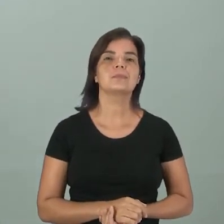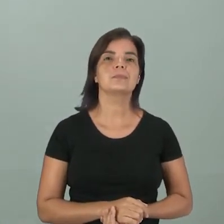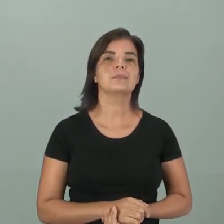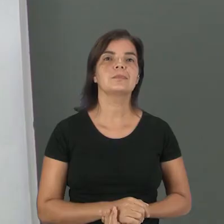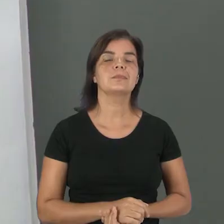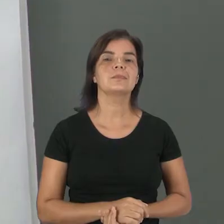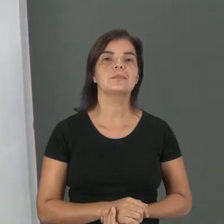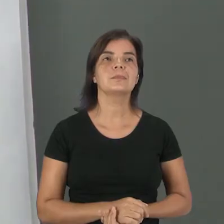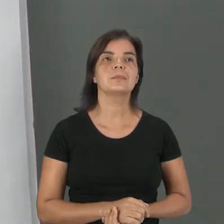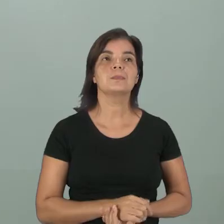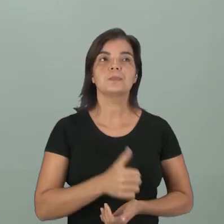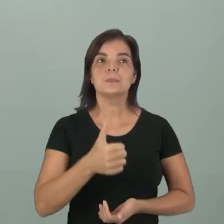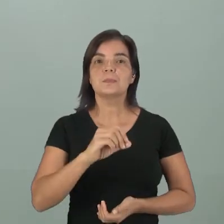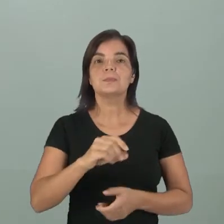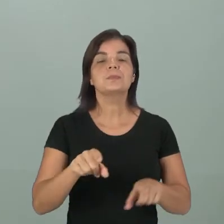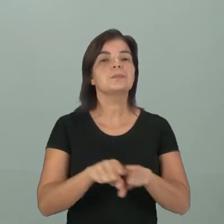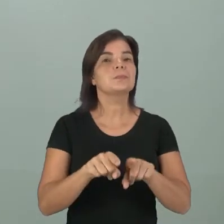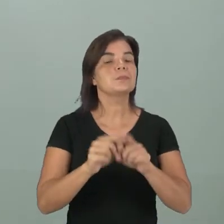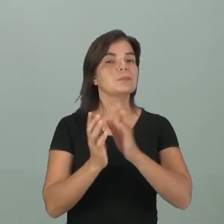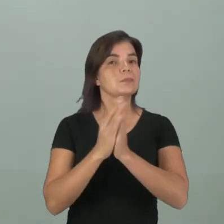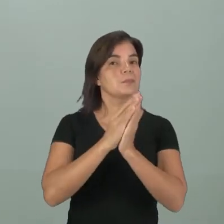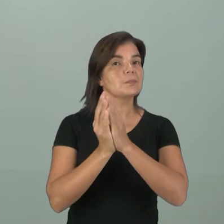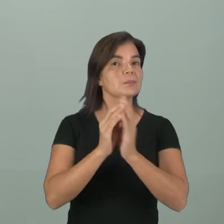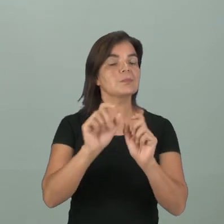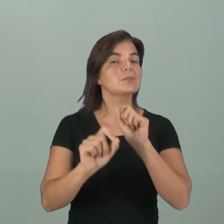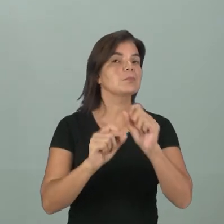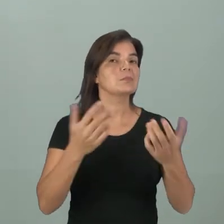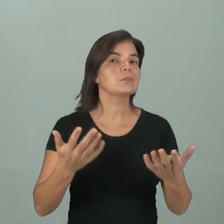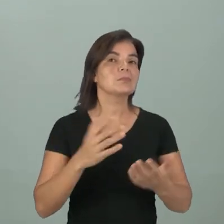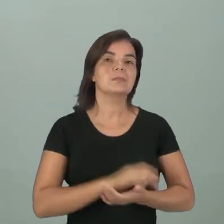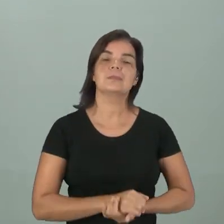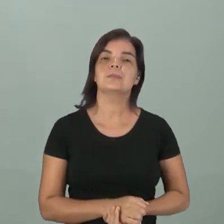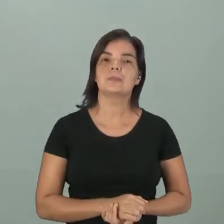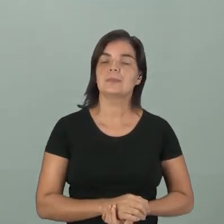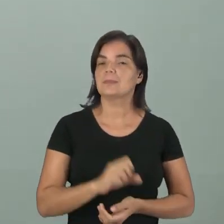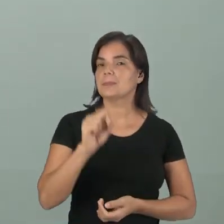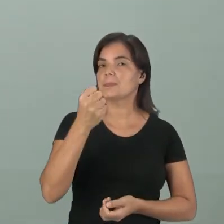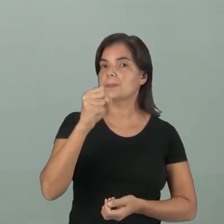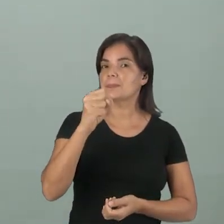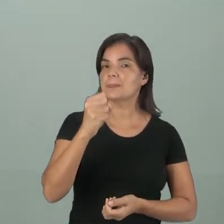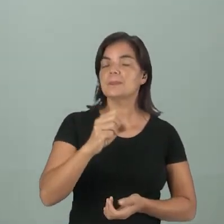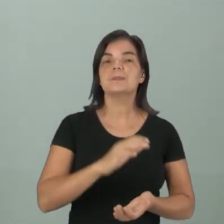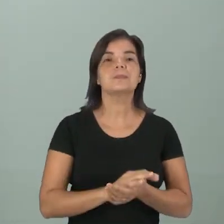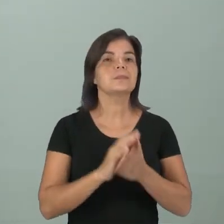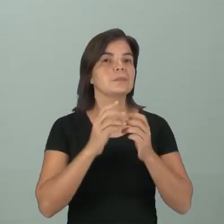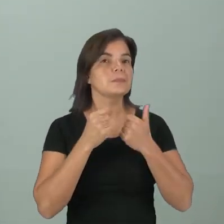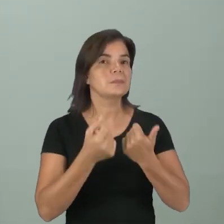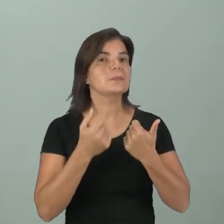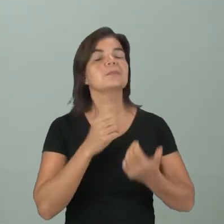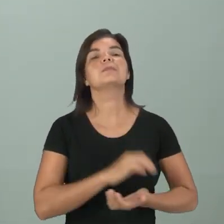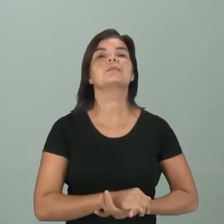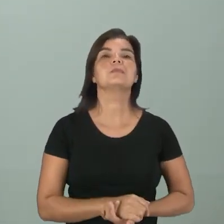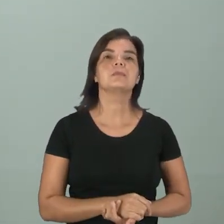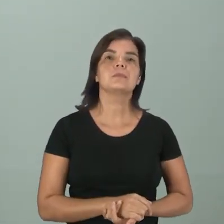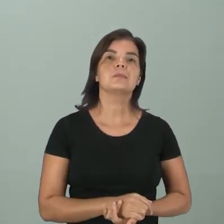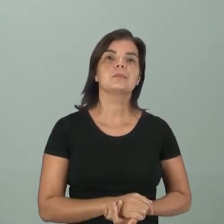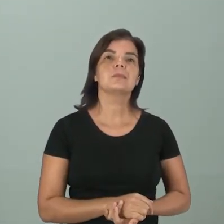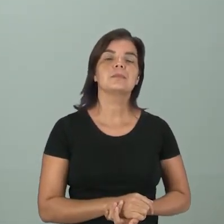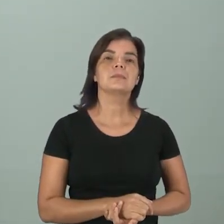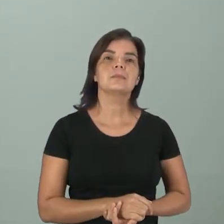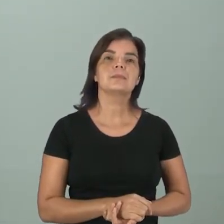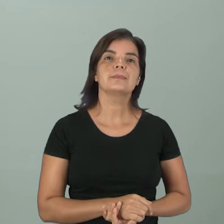Né? 10 carros. E os bonecos? Bonecos foram 8. Muito bem.